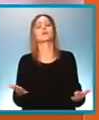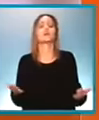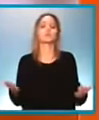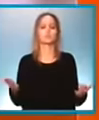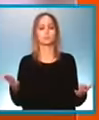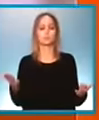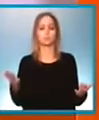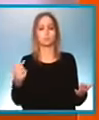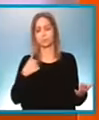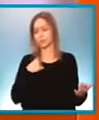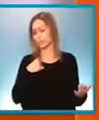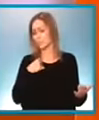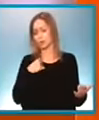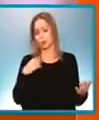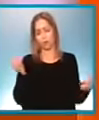então não